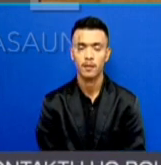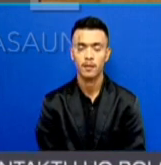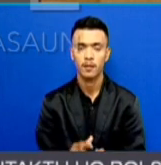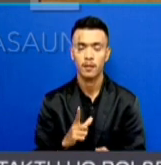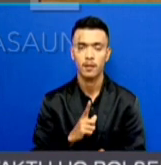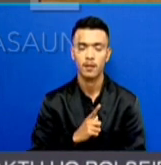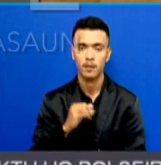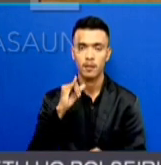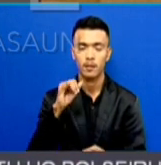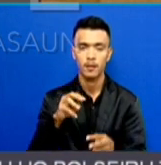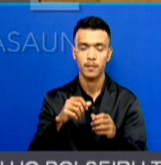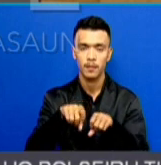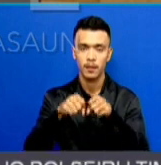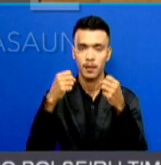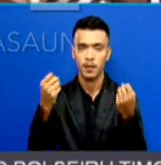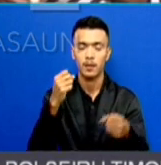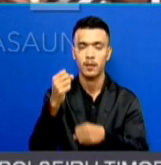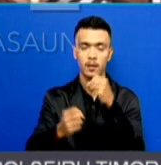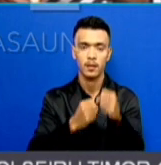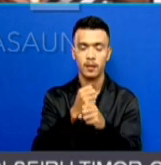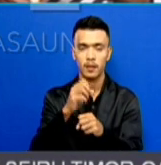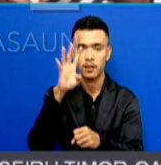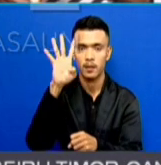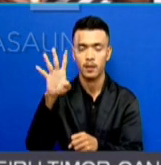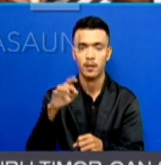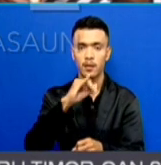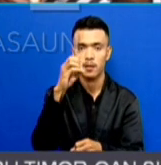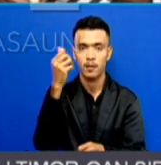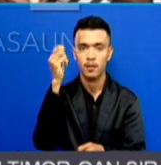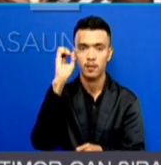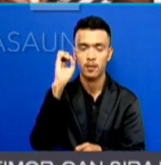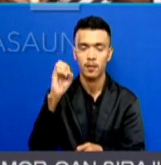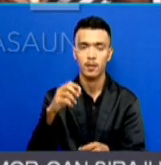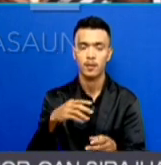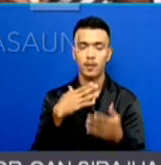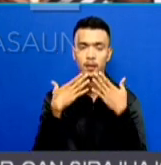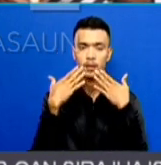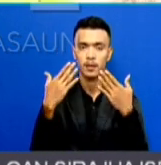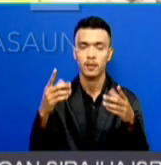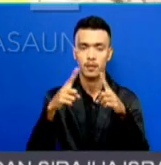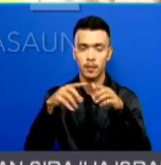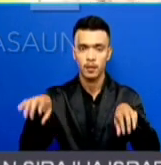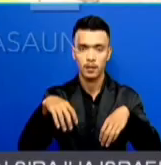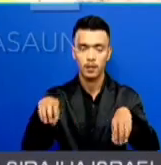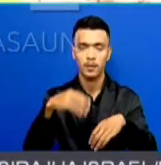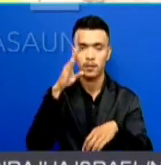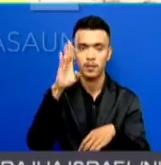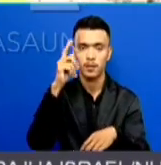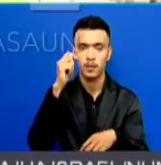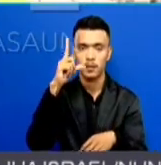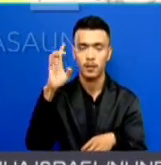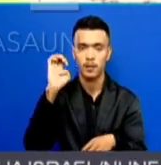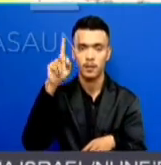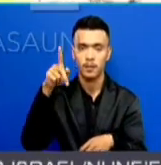nebe avaria durante tinang hat. Residente João Saldanha agradece o esforço de Timor-Leste empresa